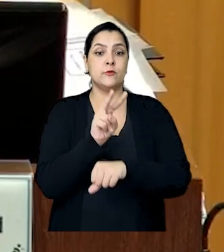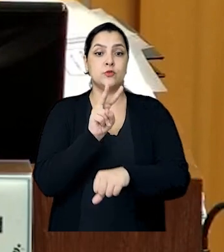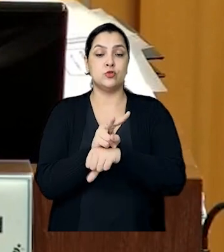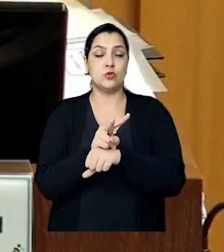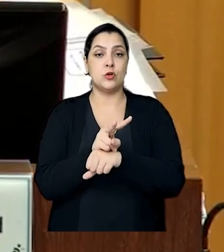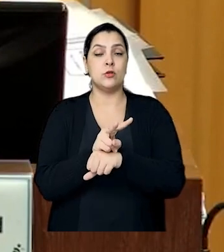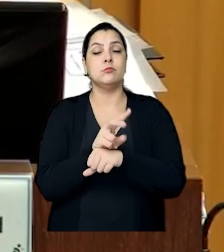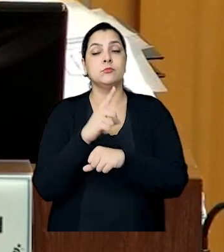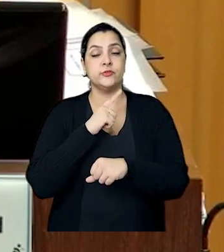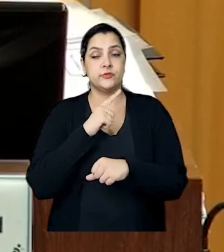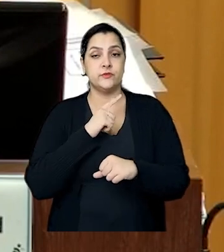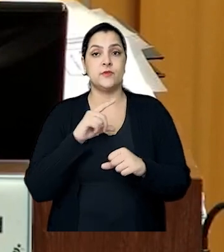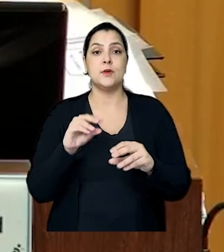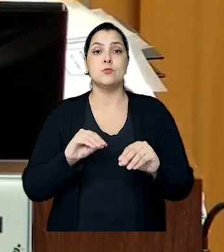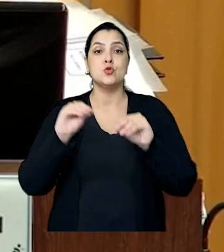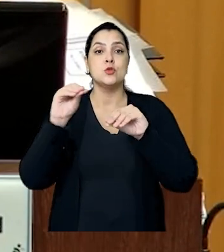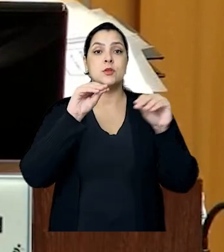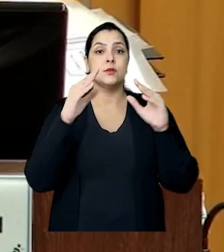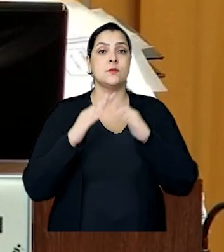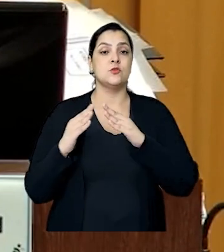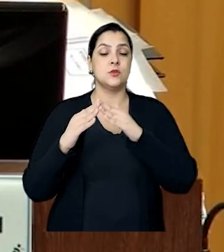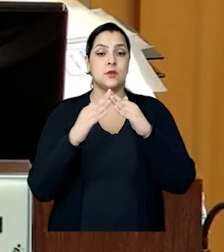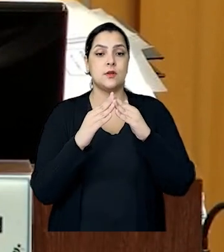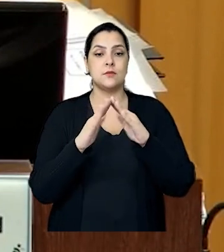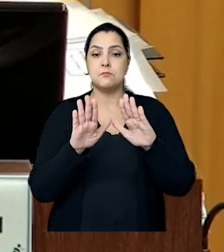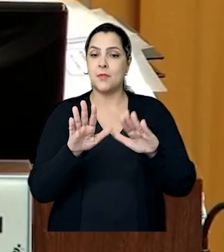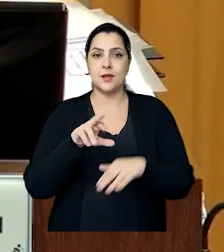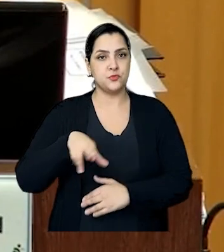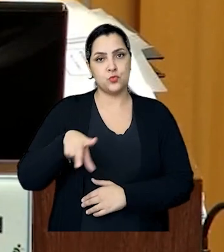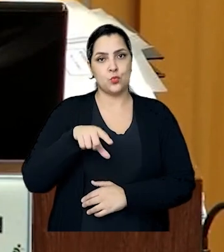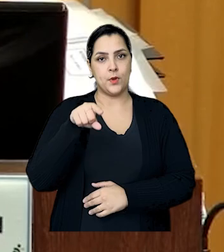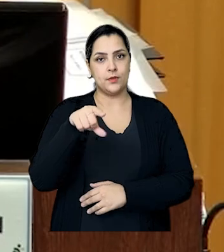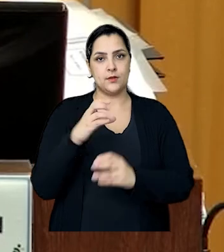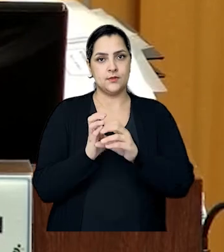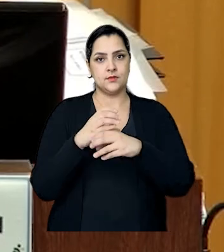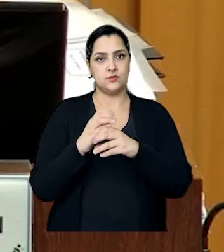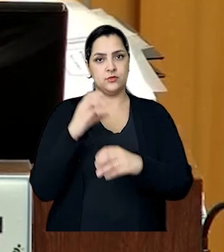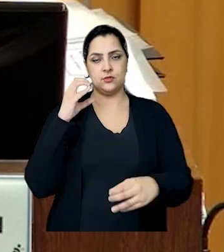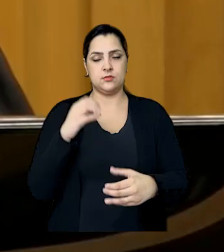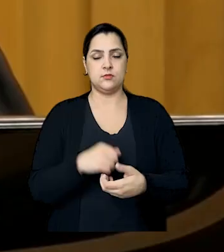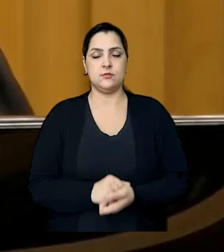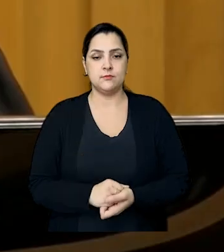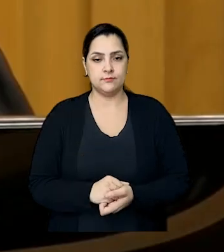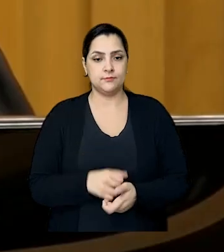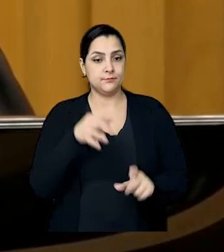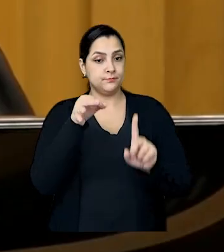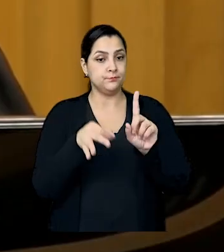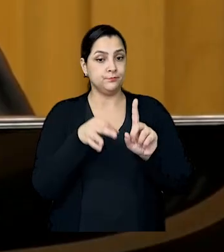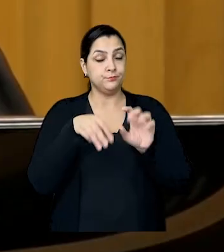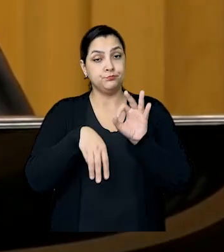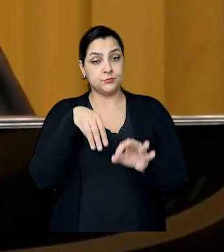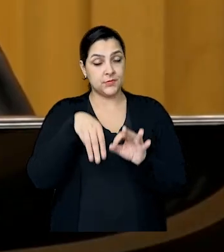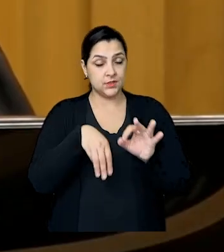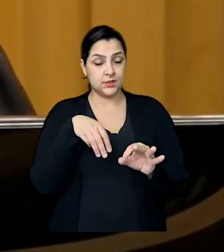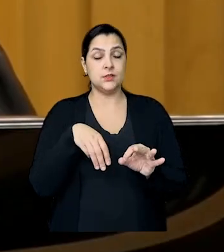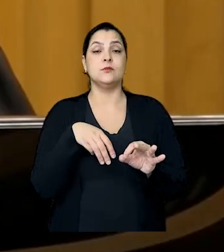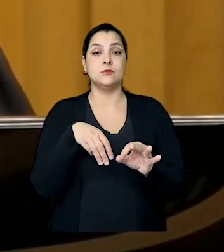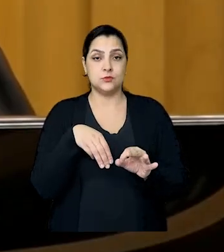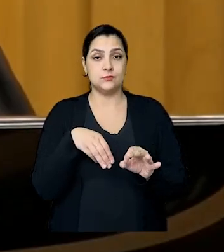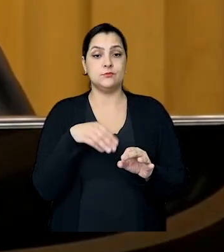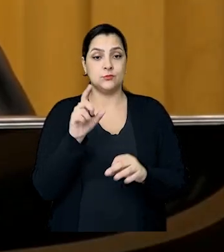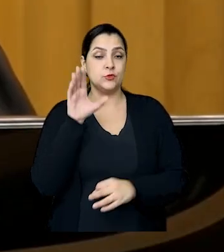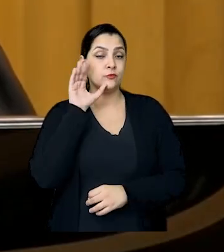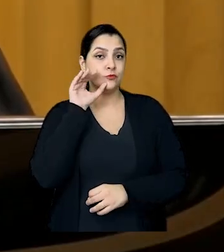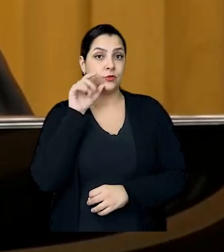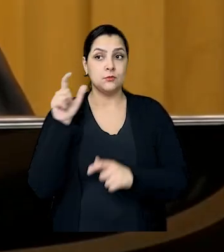provisório e implicar mudança de domicílio o que não foi o caso do engenheiro segundo o ministro o deslocamento eventual